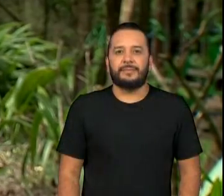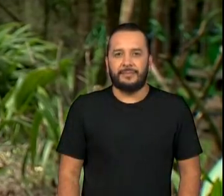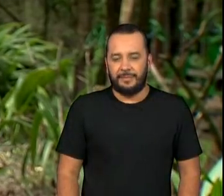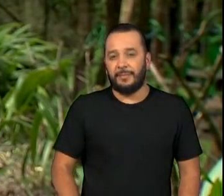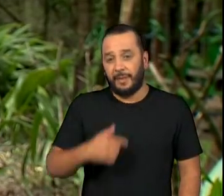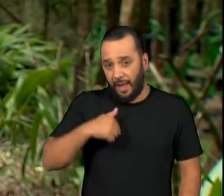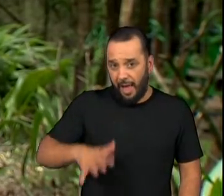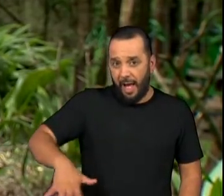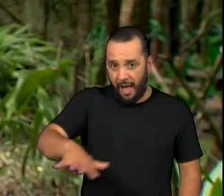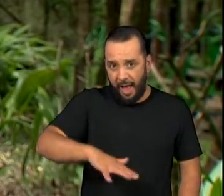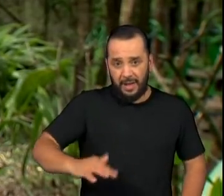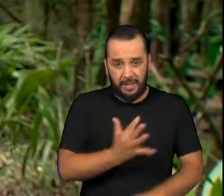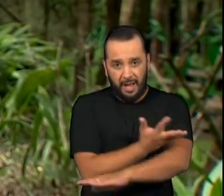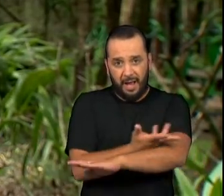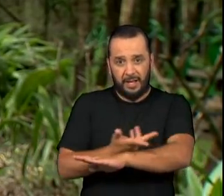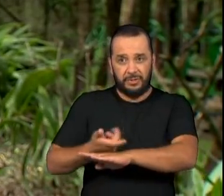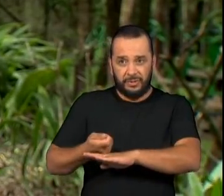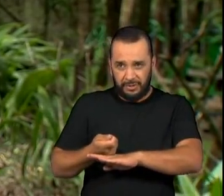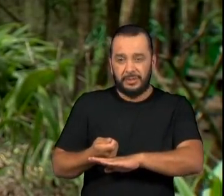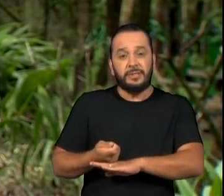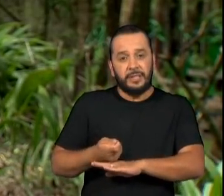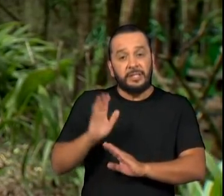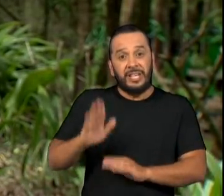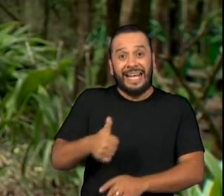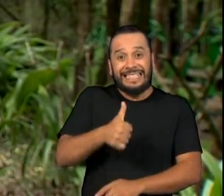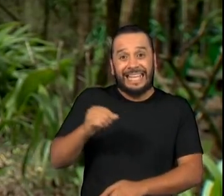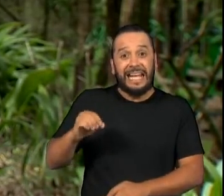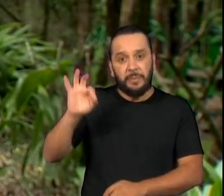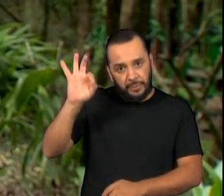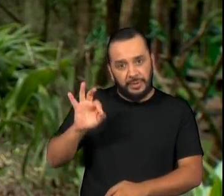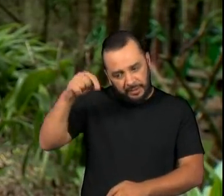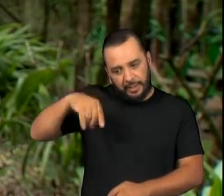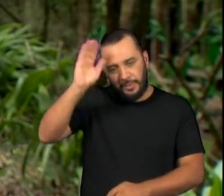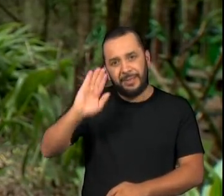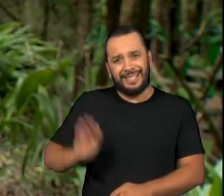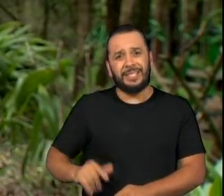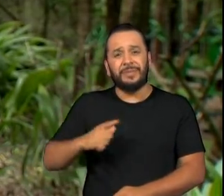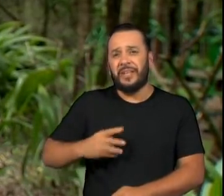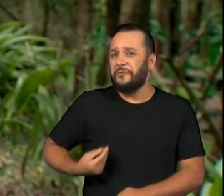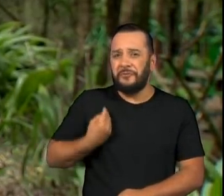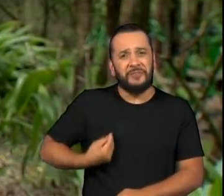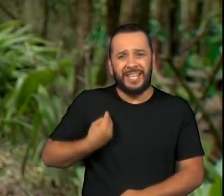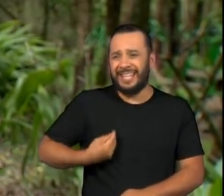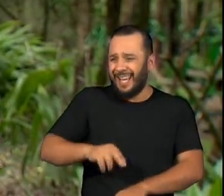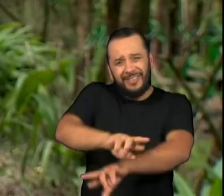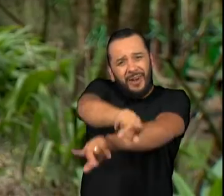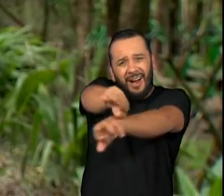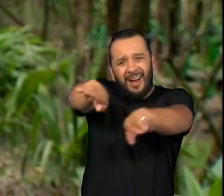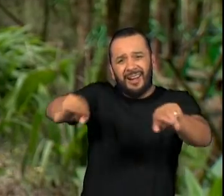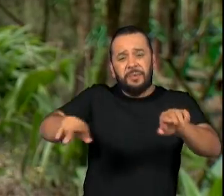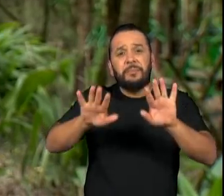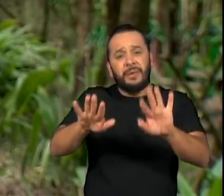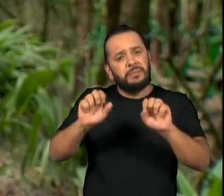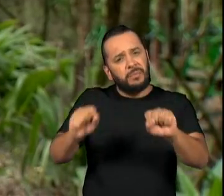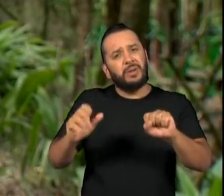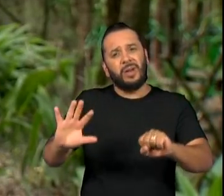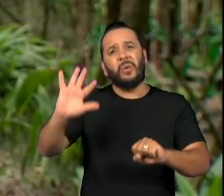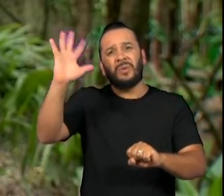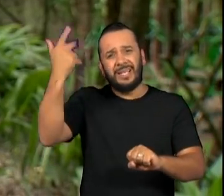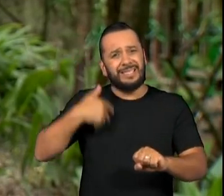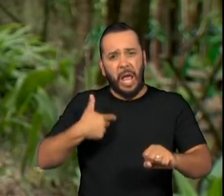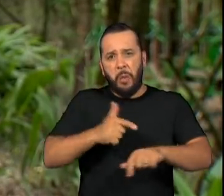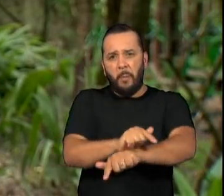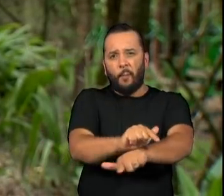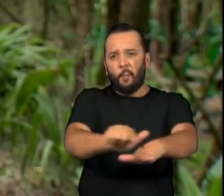Áreas da Caatinga, único bioma 100% brasileiro, com uma rica biodiversidade, correm o risco de virar um